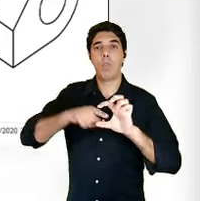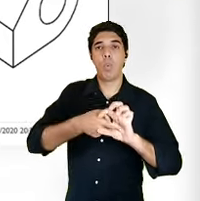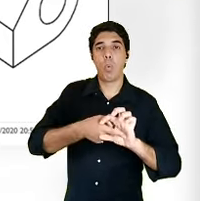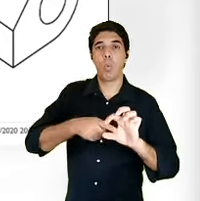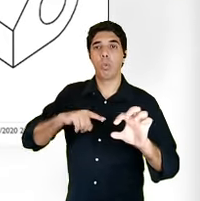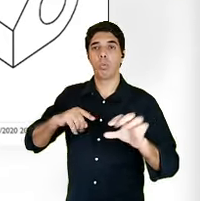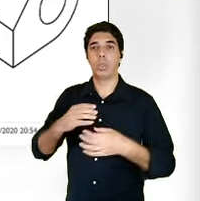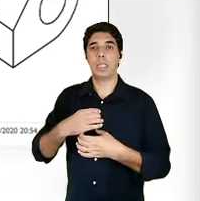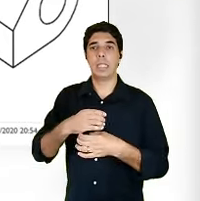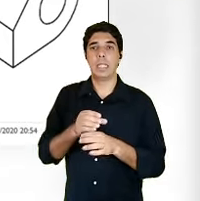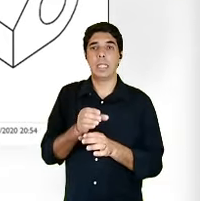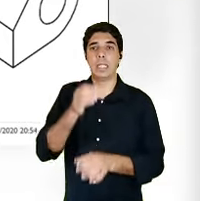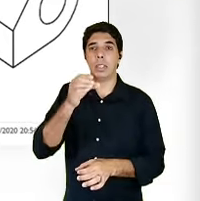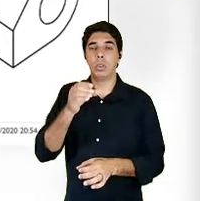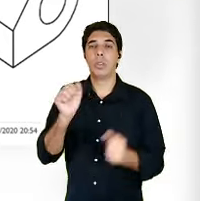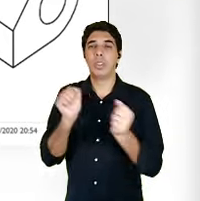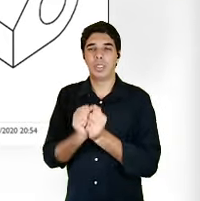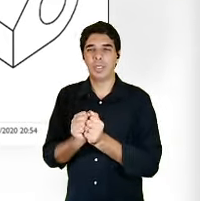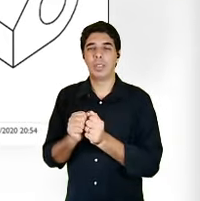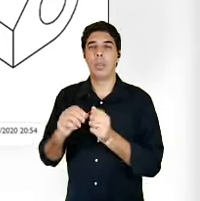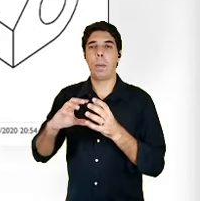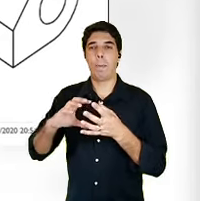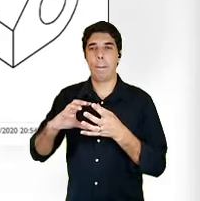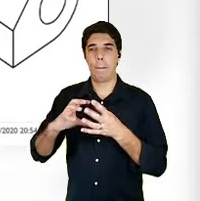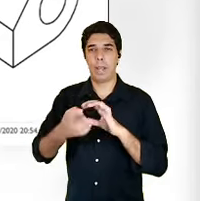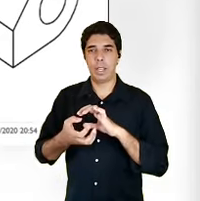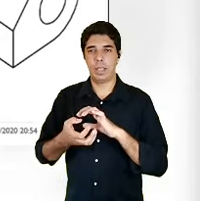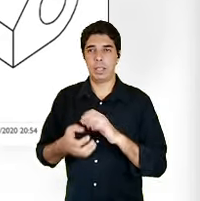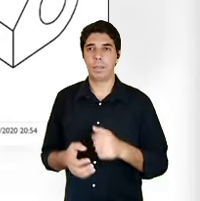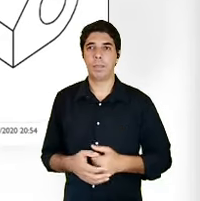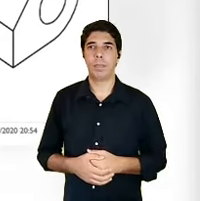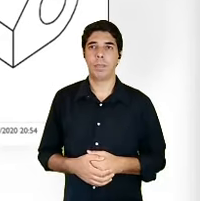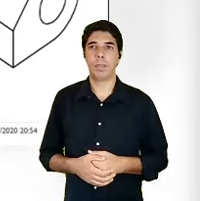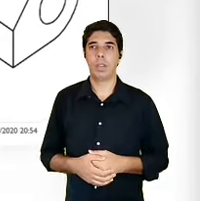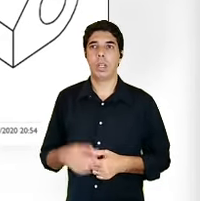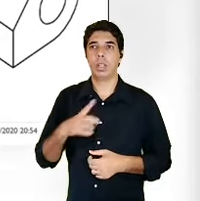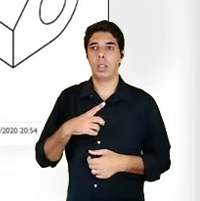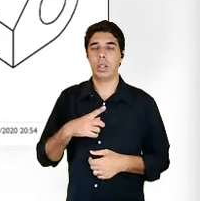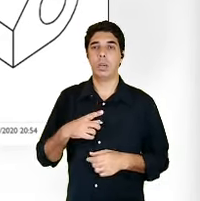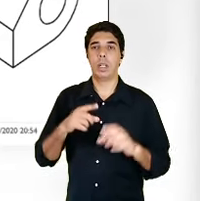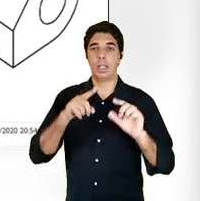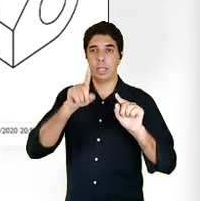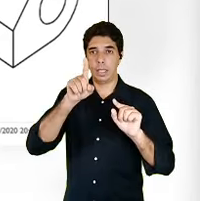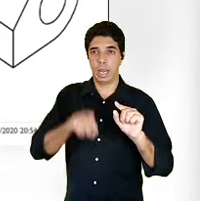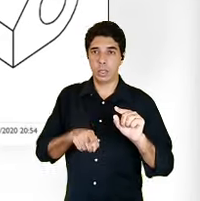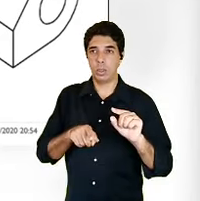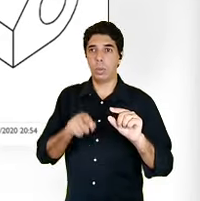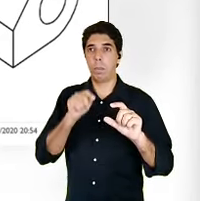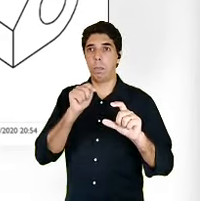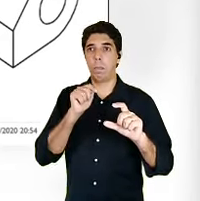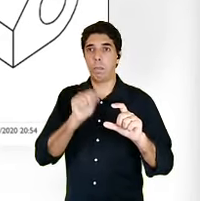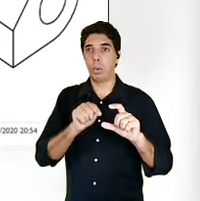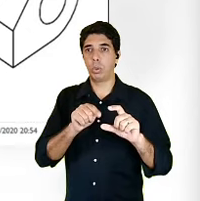furos, cilindros. Elas são representadas por traços finos separados por pontos, então é traço, ponto, traço,